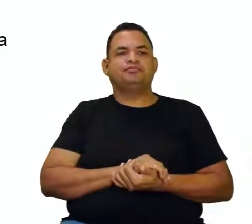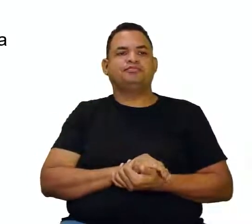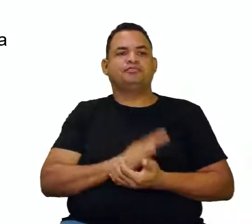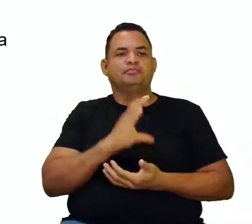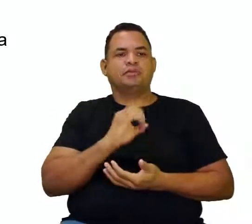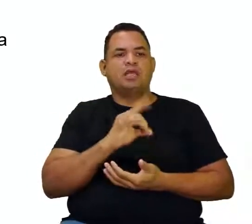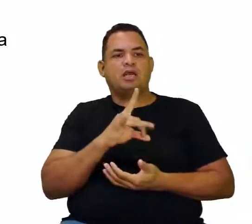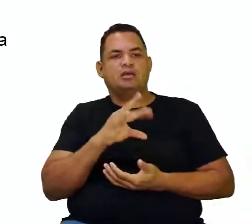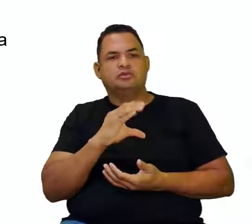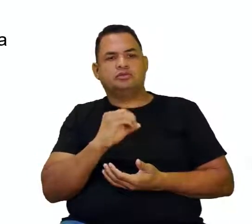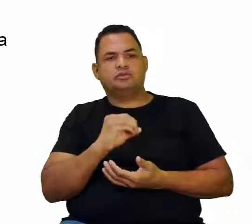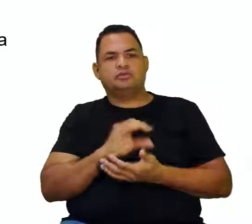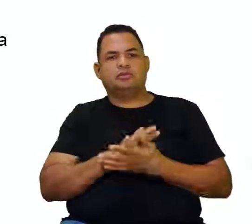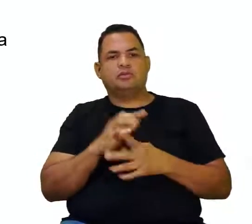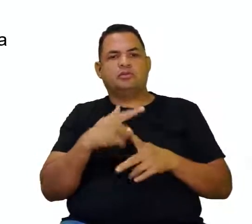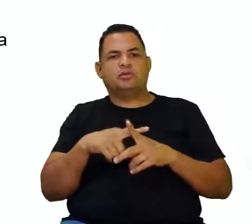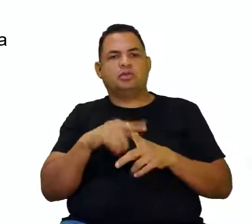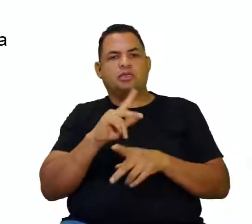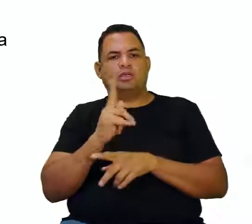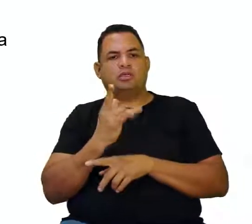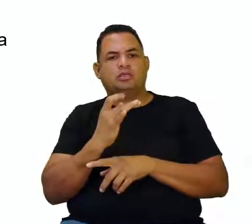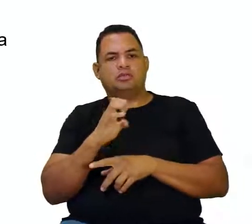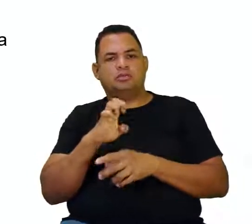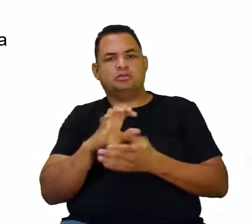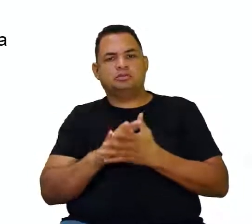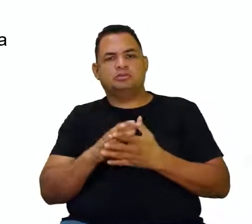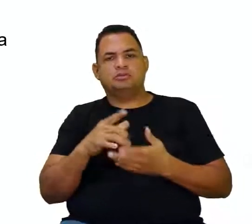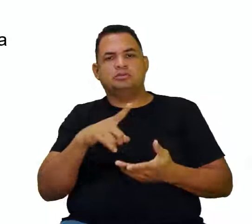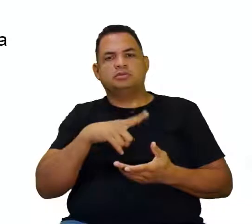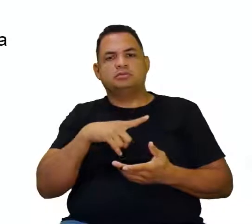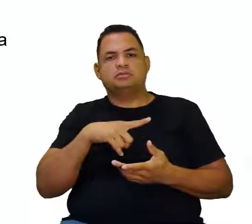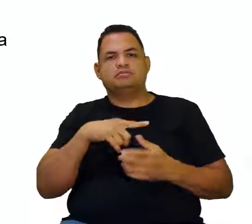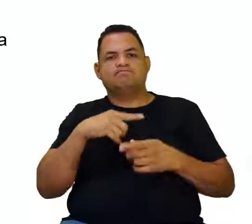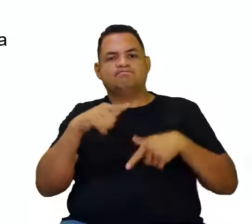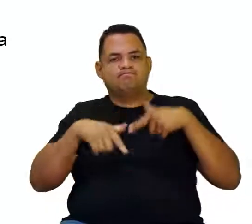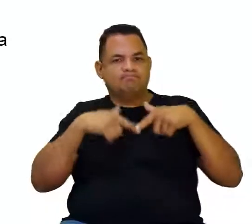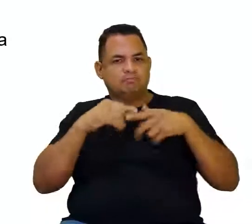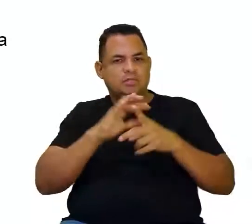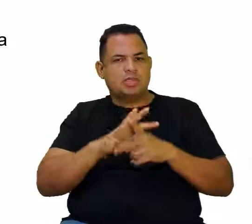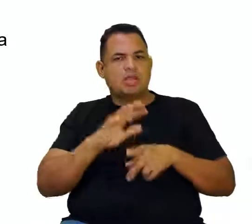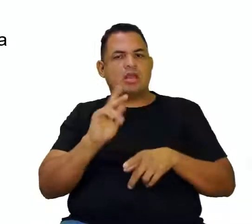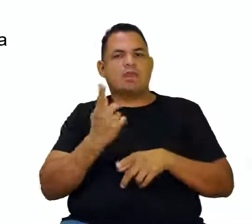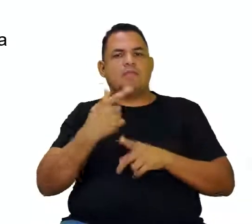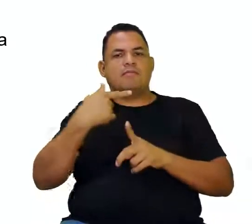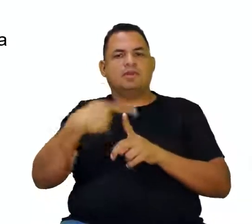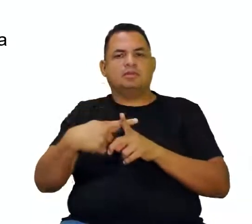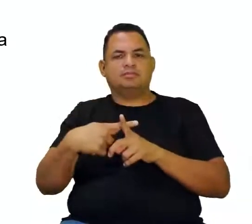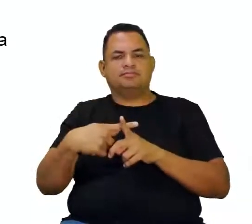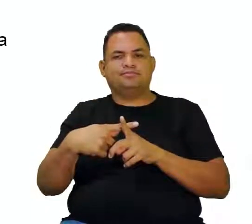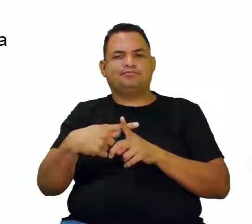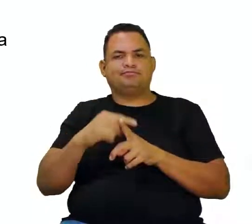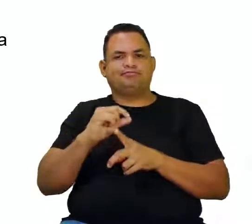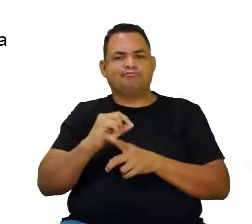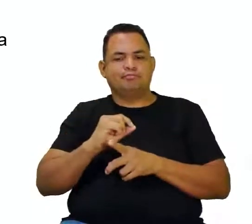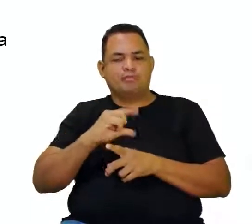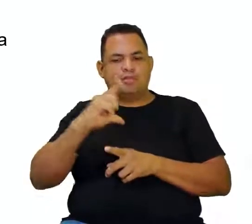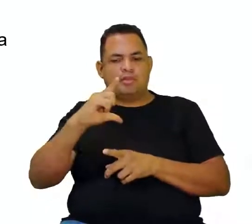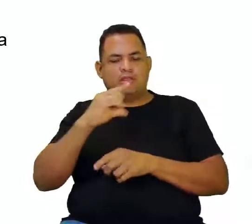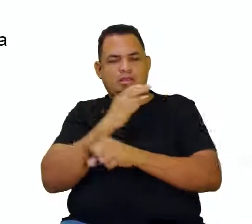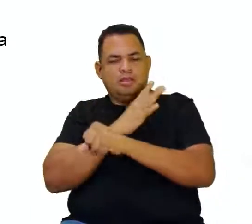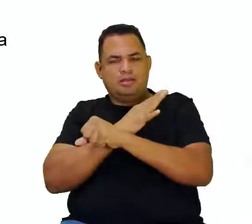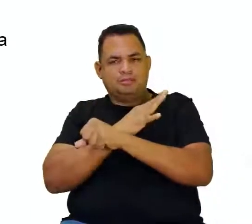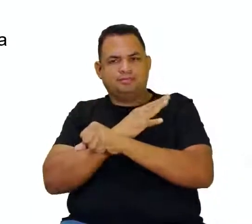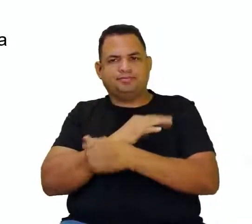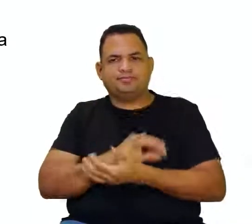cálcio, porque sua hidrólise produz H+. Ai, vamos lá. Gente,